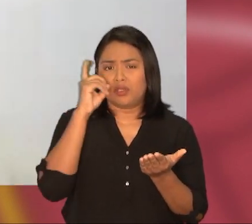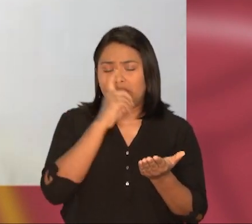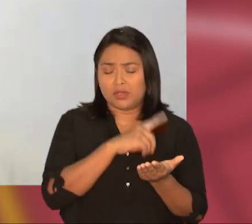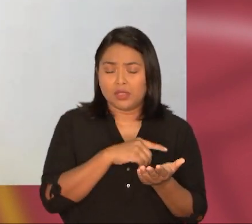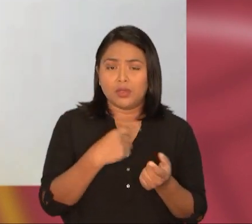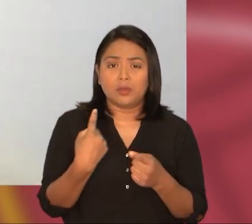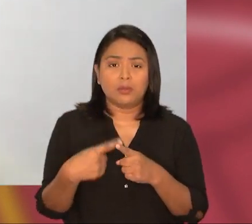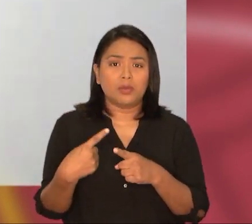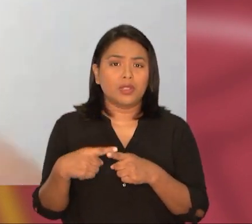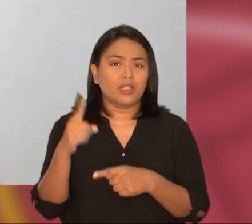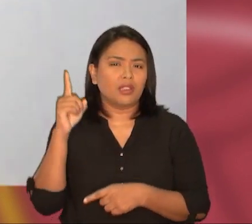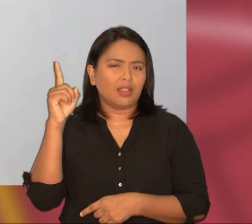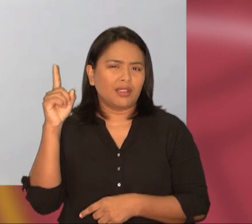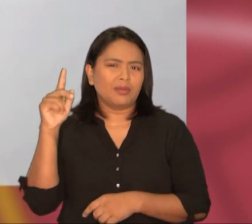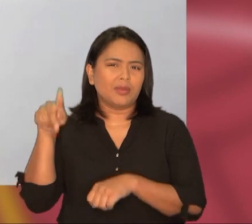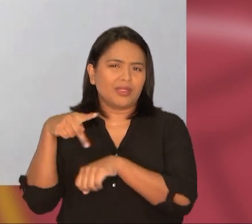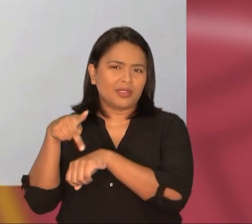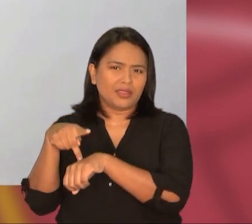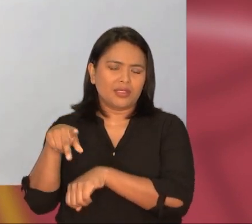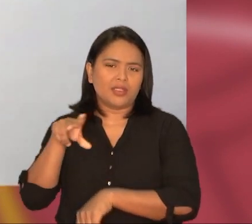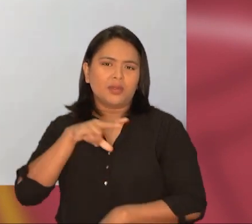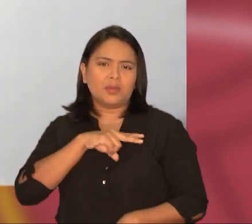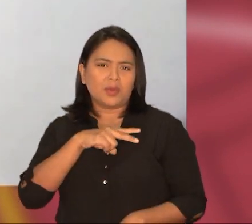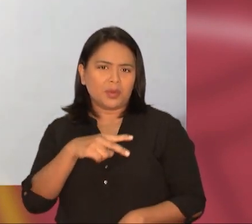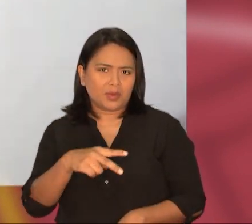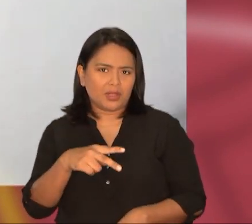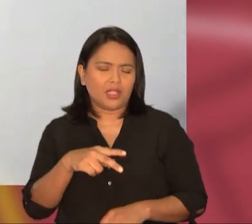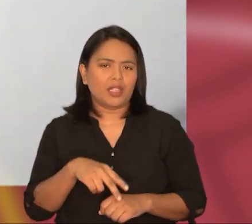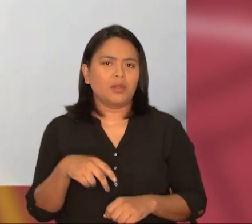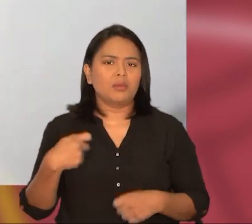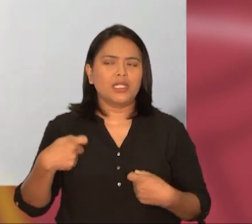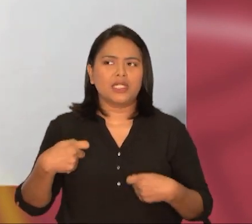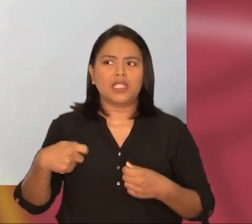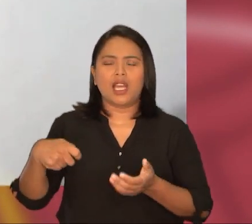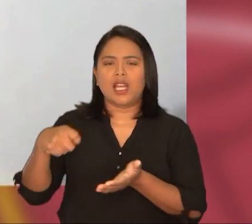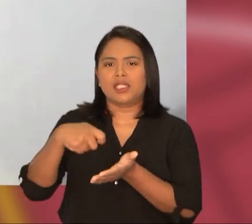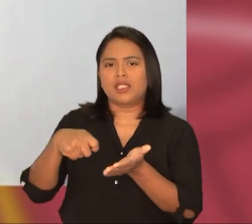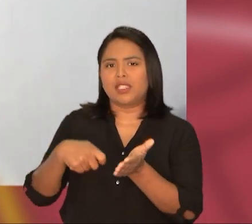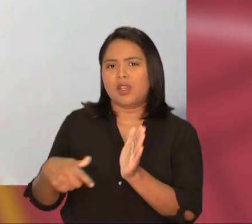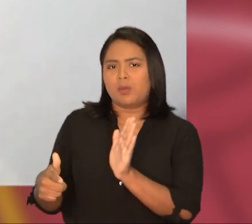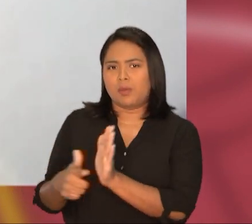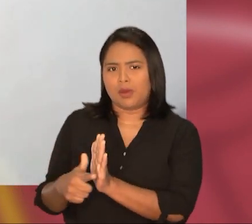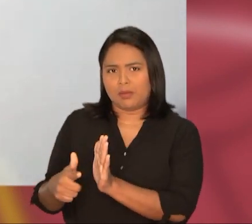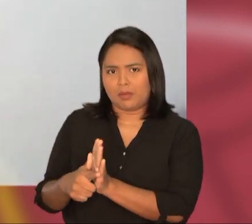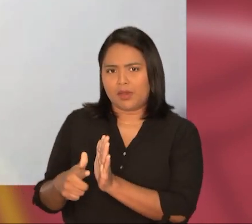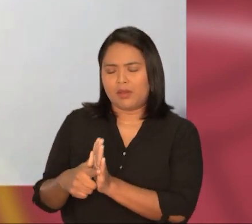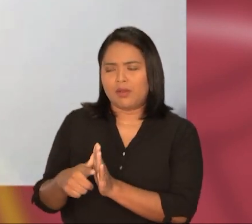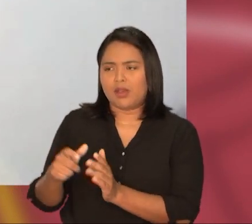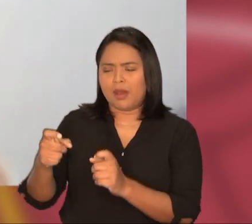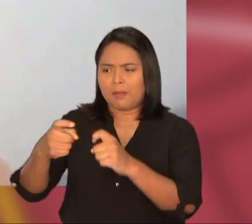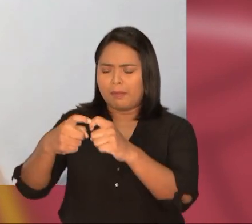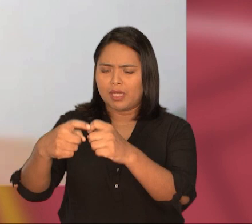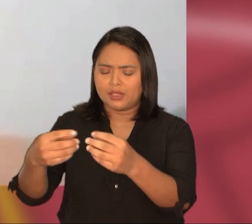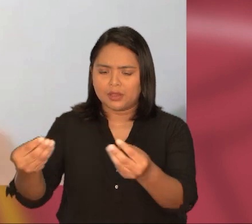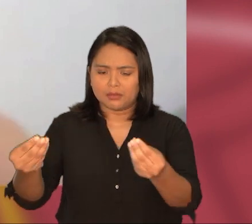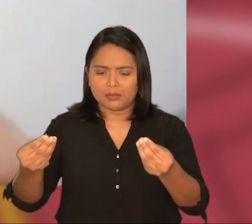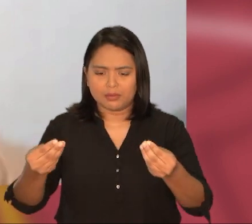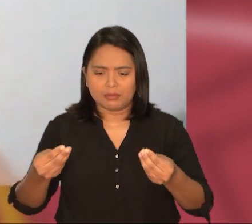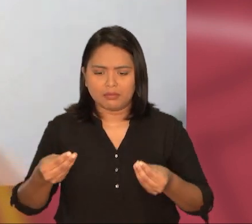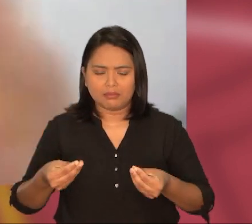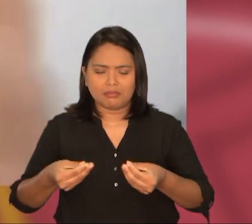ou não, para mim lá em Portugal, quando eu estava em Portugal, eu tinha que assinar um papel, né? Quando a médica me deu aquilo, o